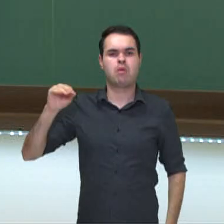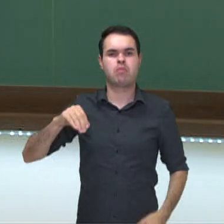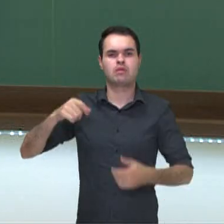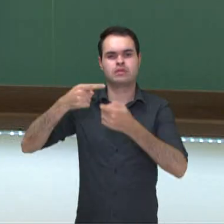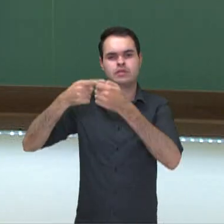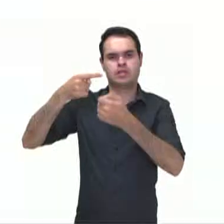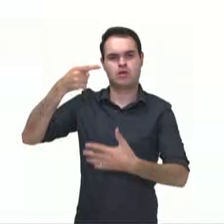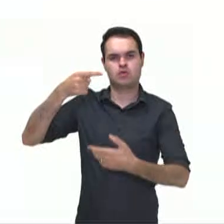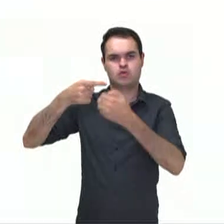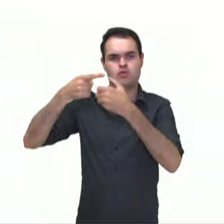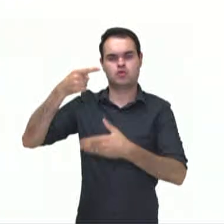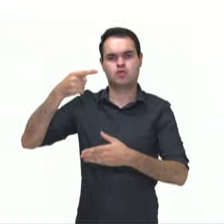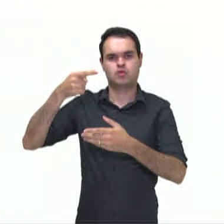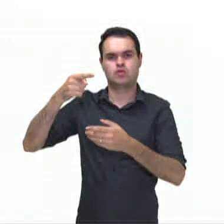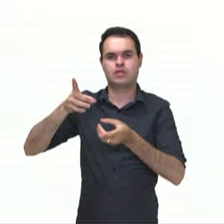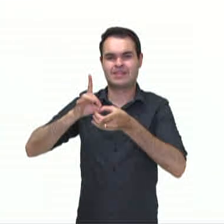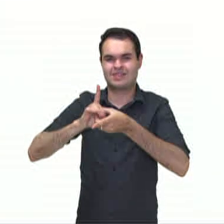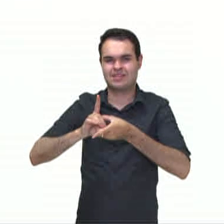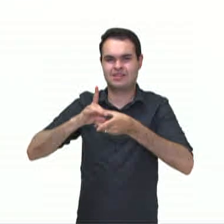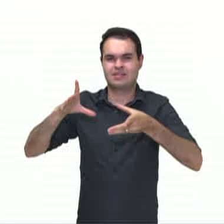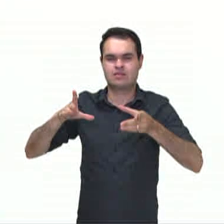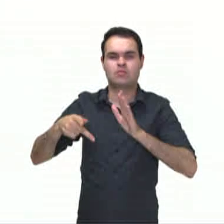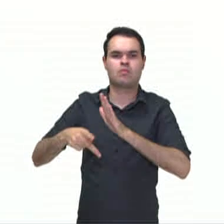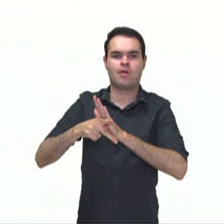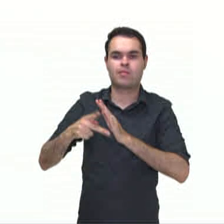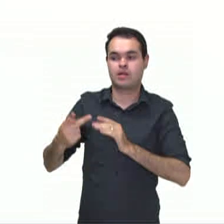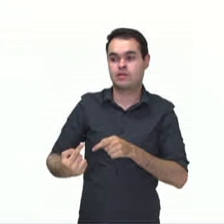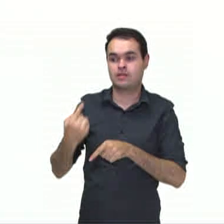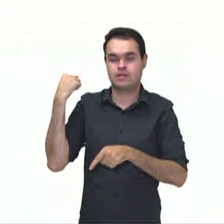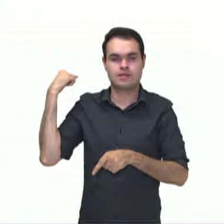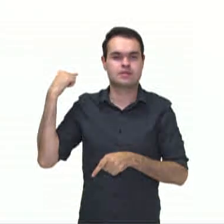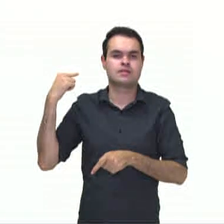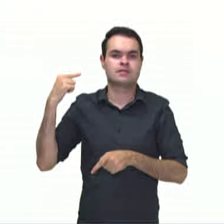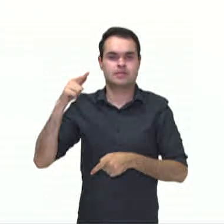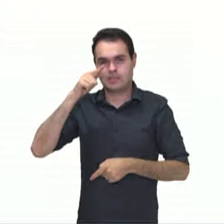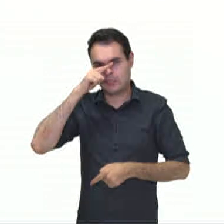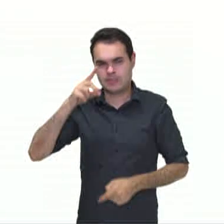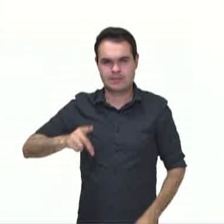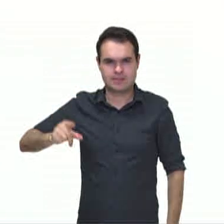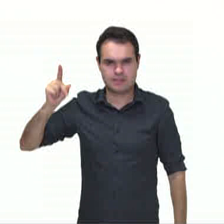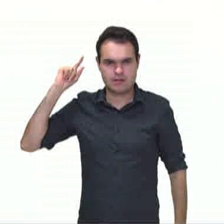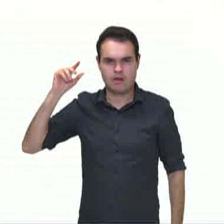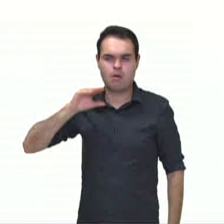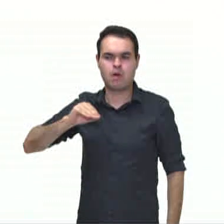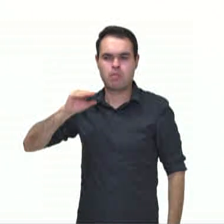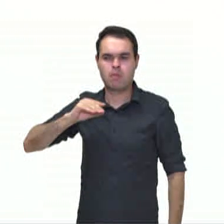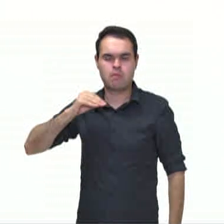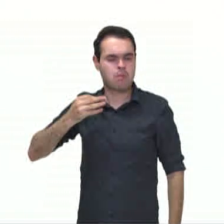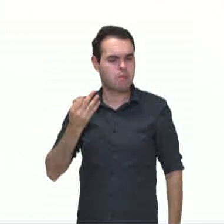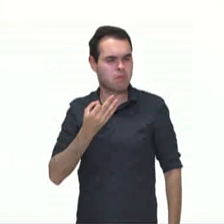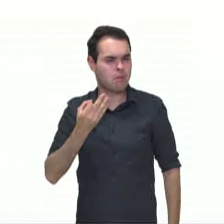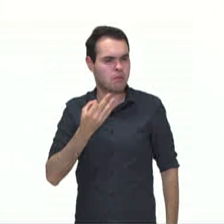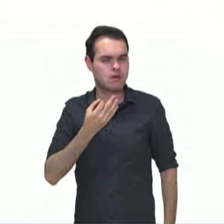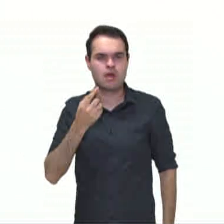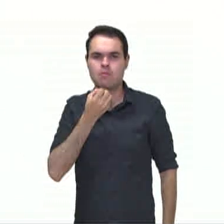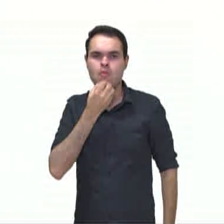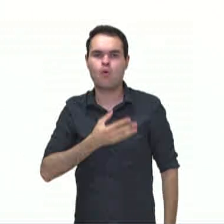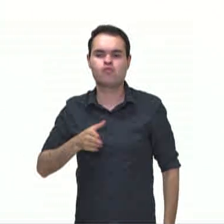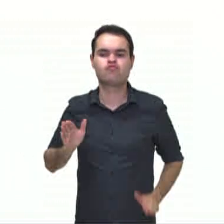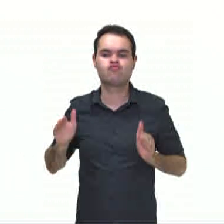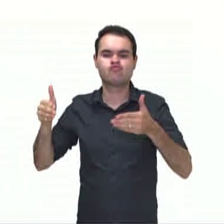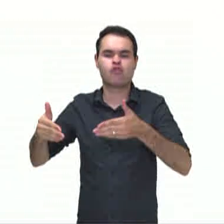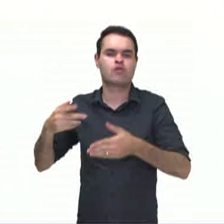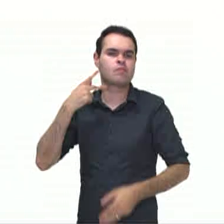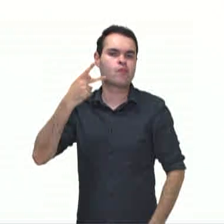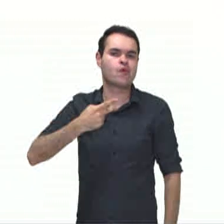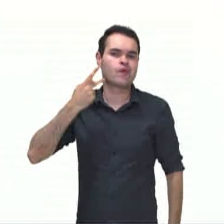Na cidade-estado de Atenas, a Grécia Antiga, falar bem era uma habilidade necessária para a política.